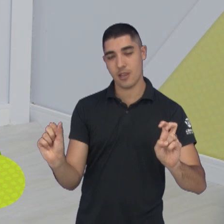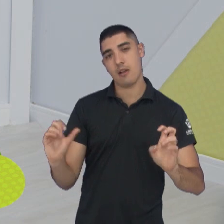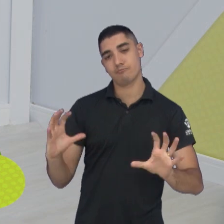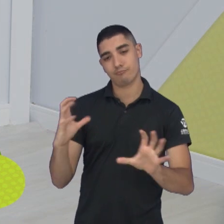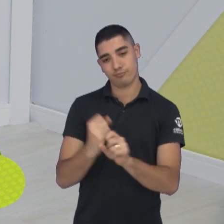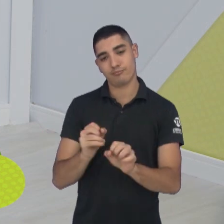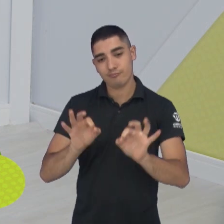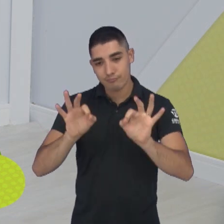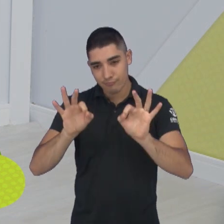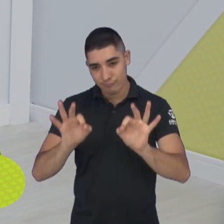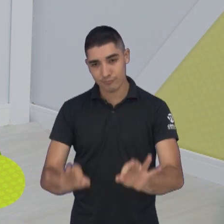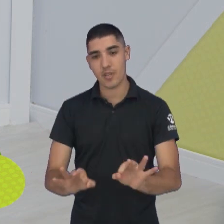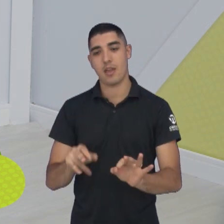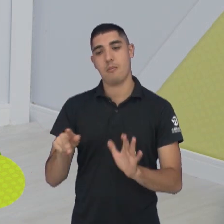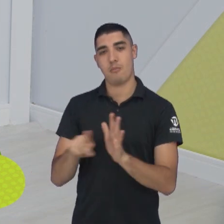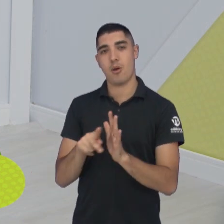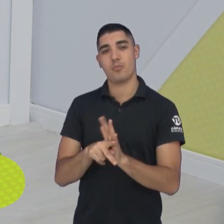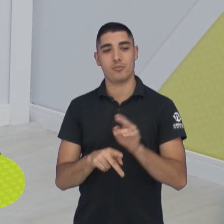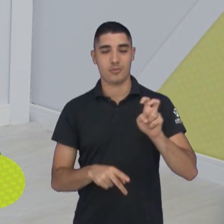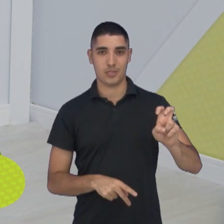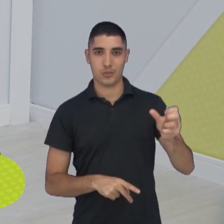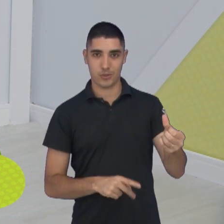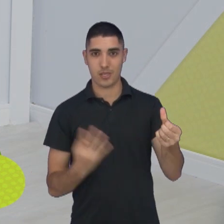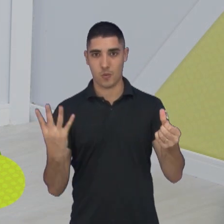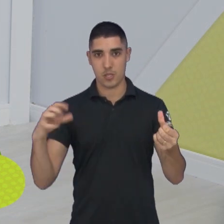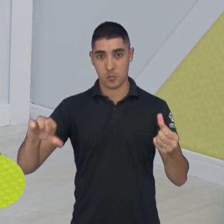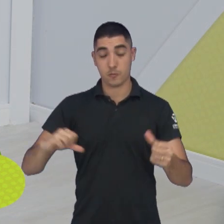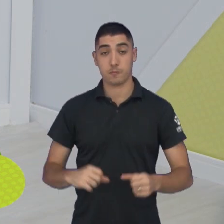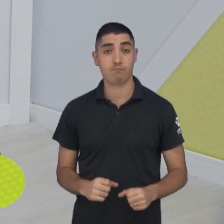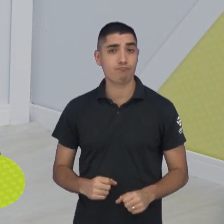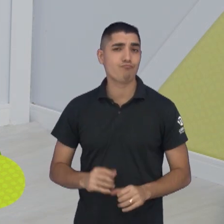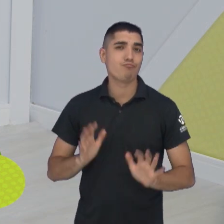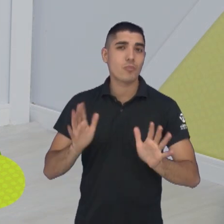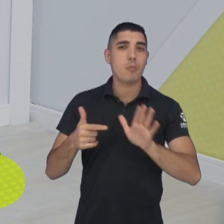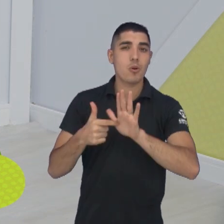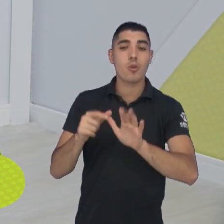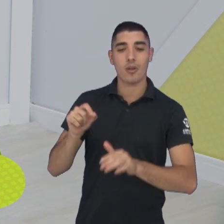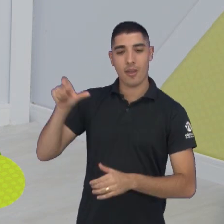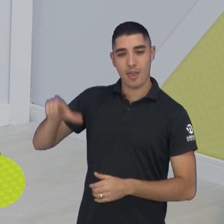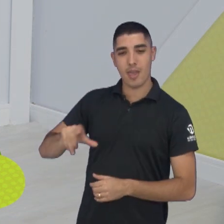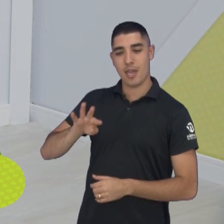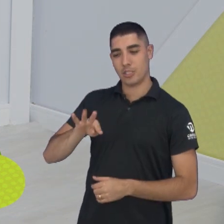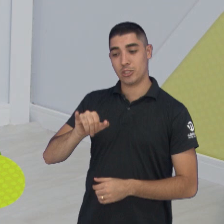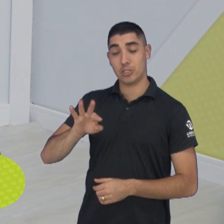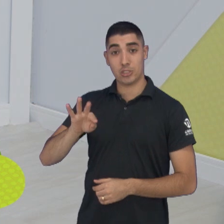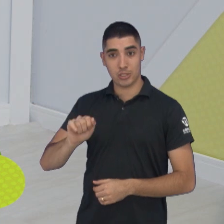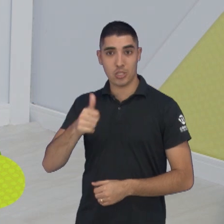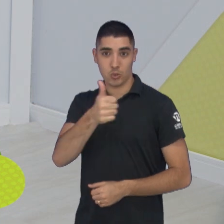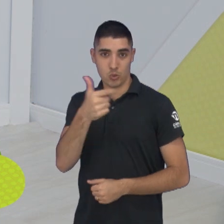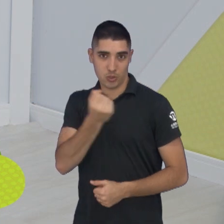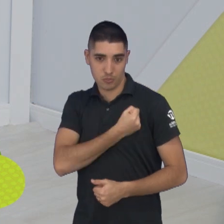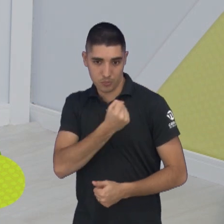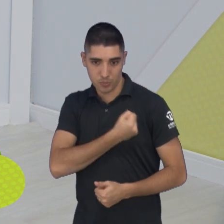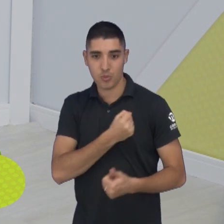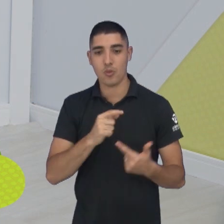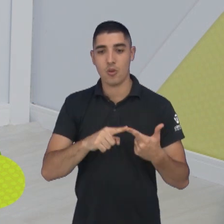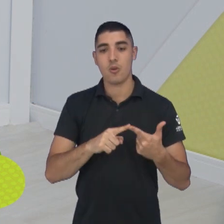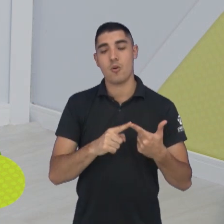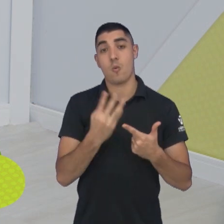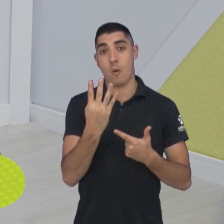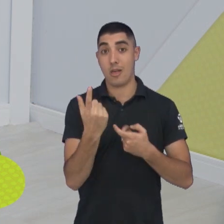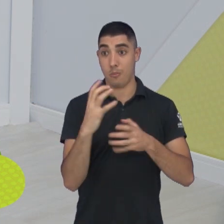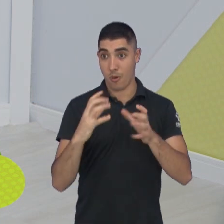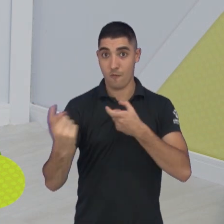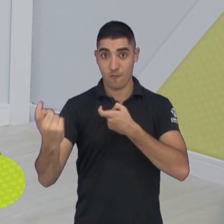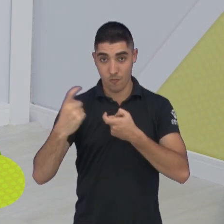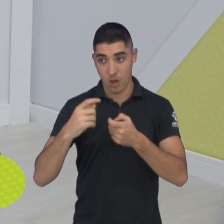56-49 para o São José. Destaques individuais, a gente já falou, né? A Tita Santos, do São José, 12 pontos, 4 rebotes e 6 assistências.